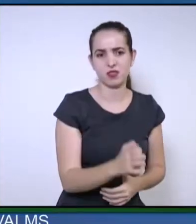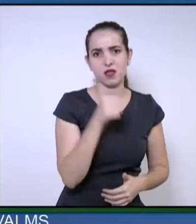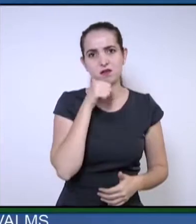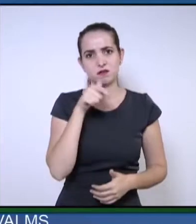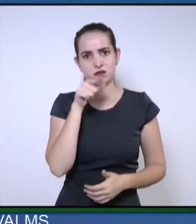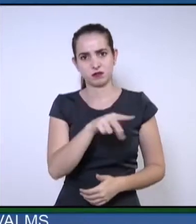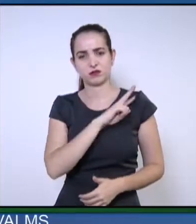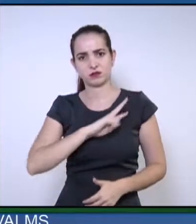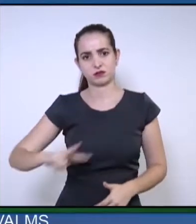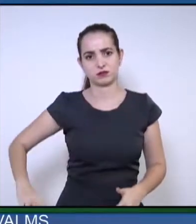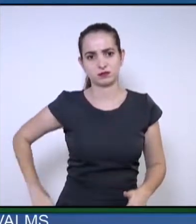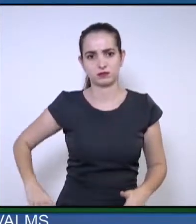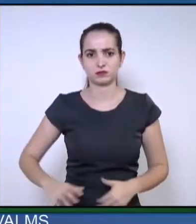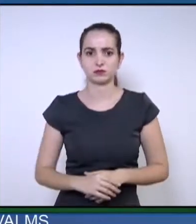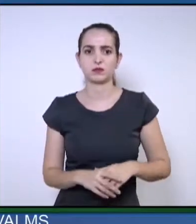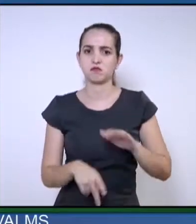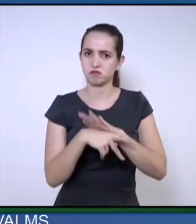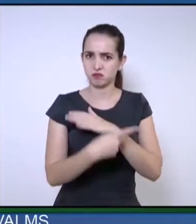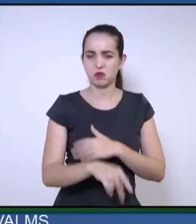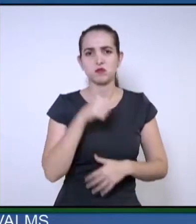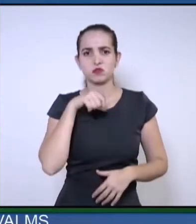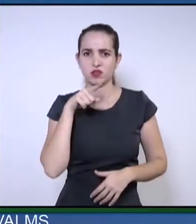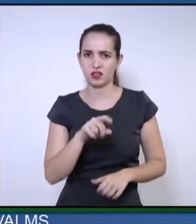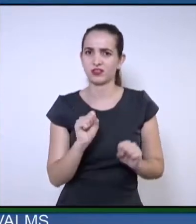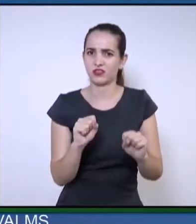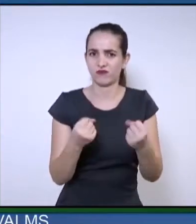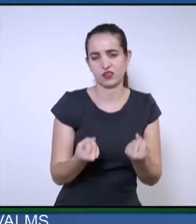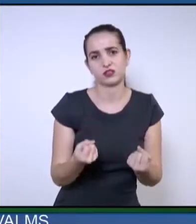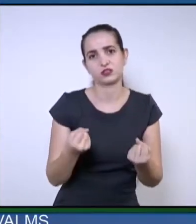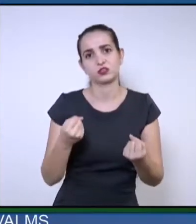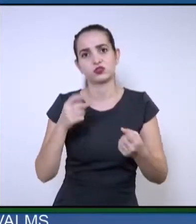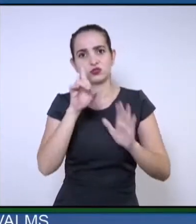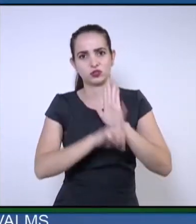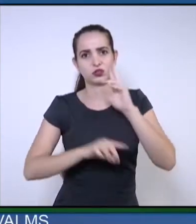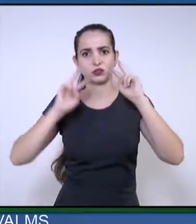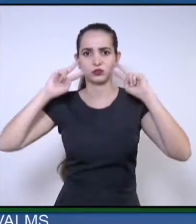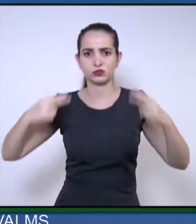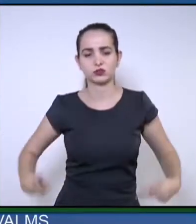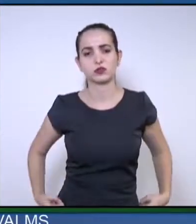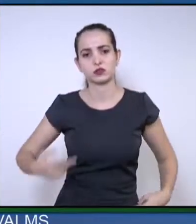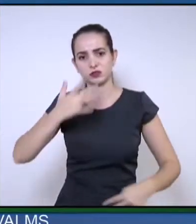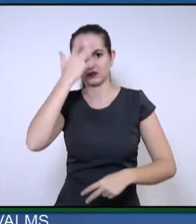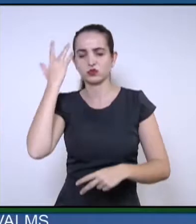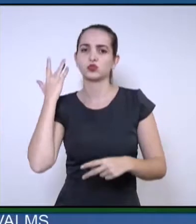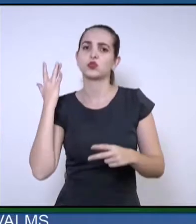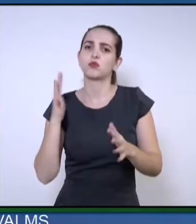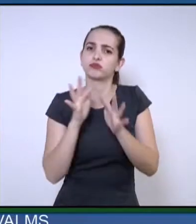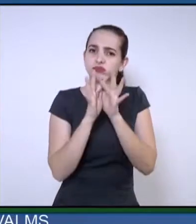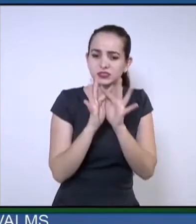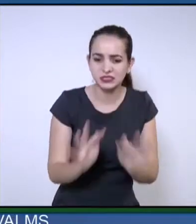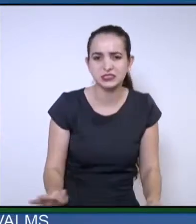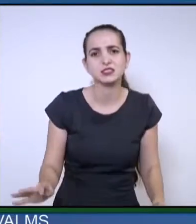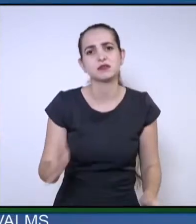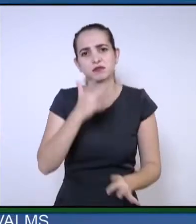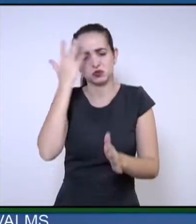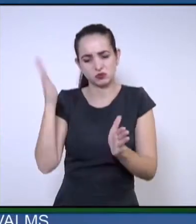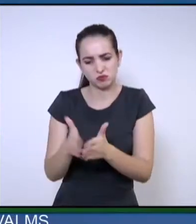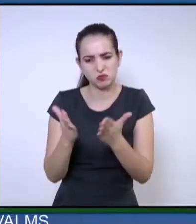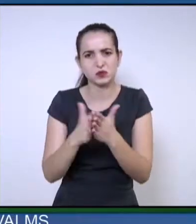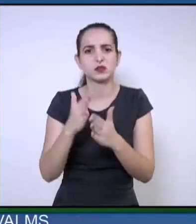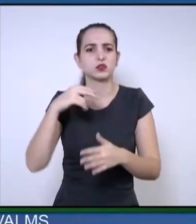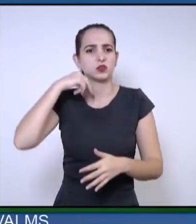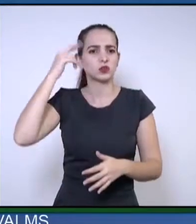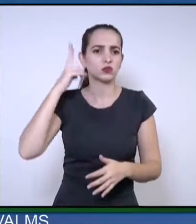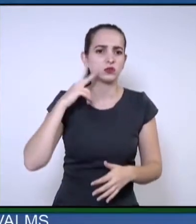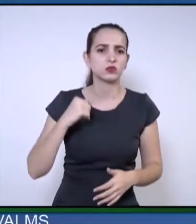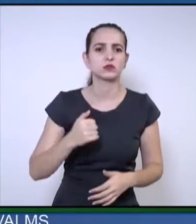recado para ela, para quem defende os direitos humanos, para quem defende os humildes, para quem defende os oprimidos, para quem defende os negros, para